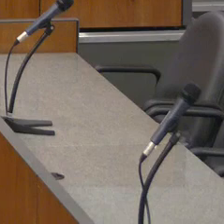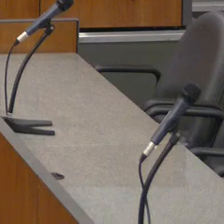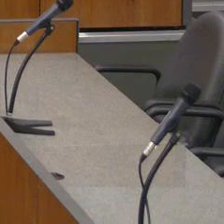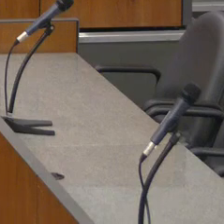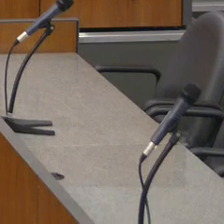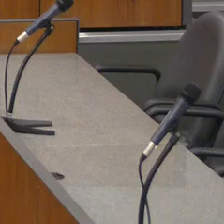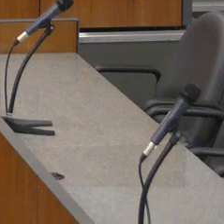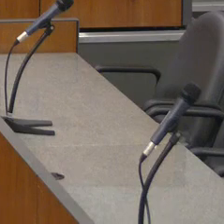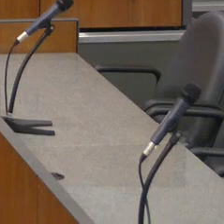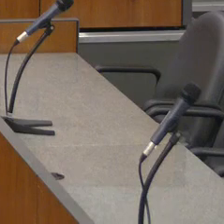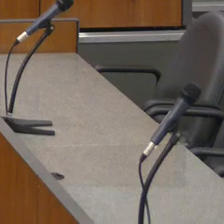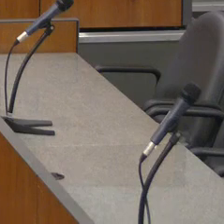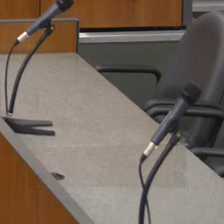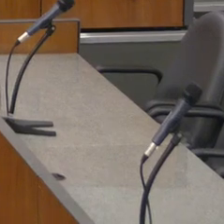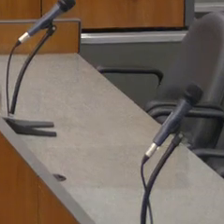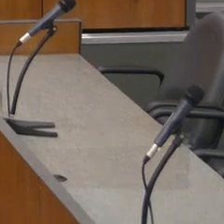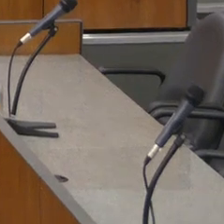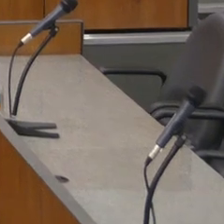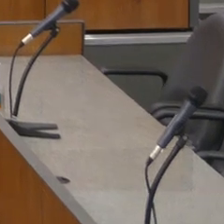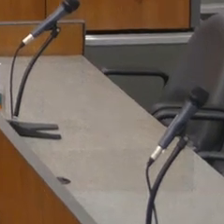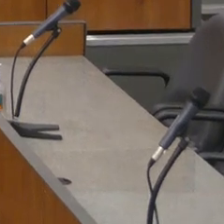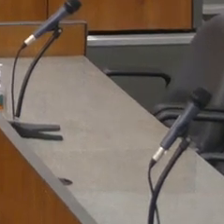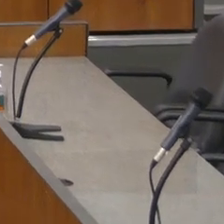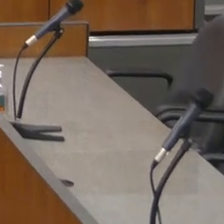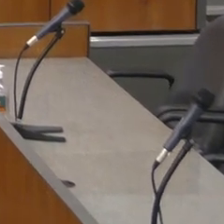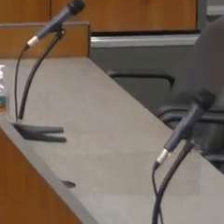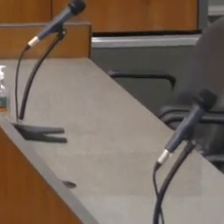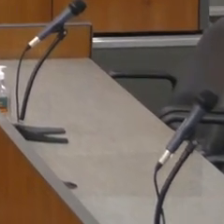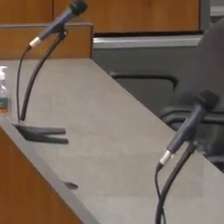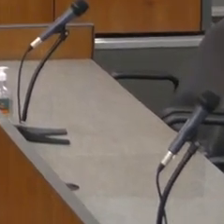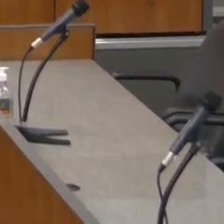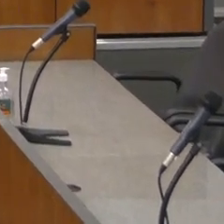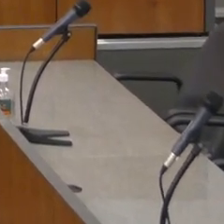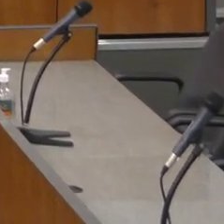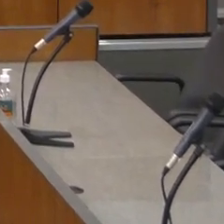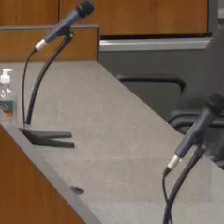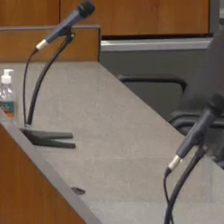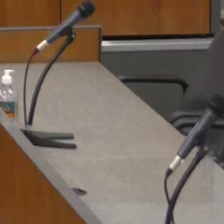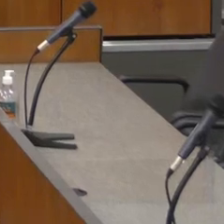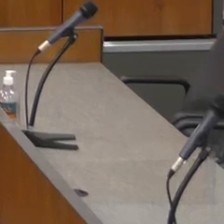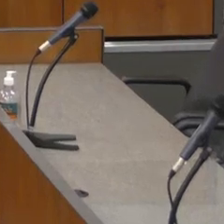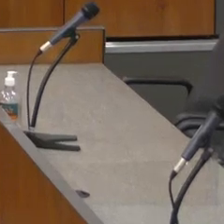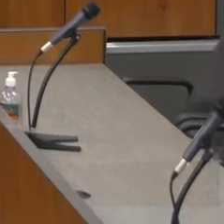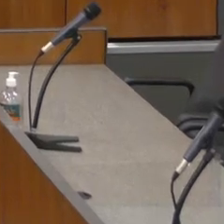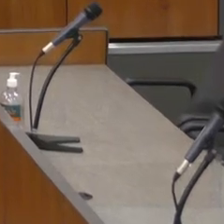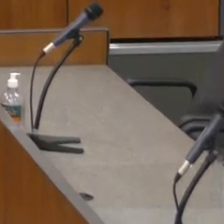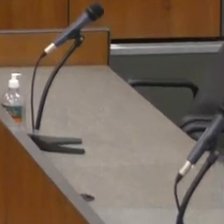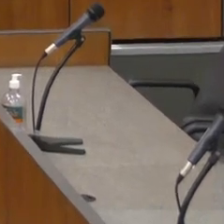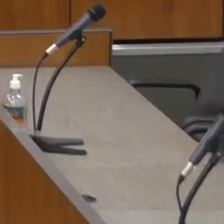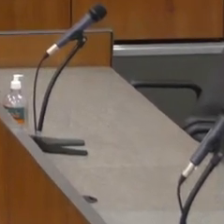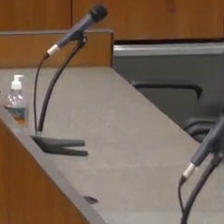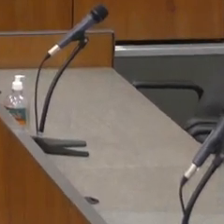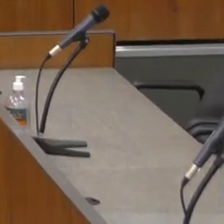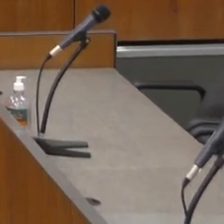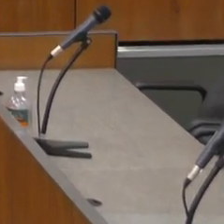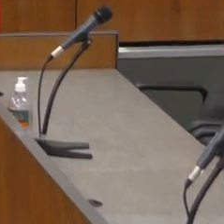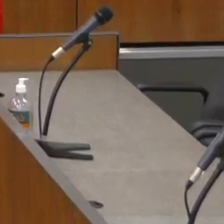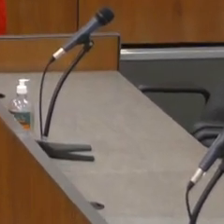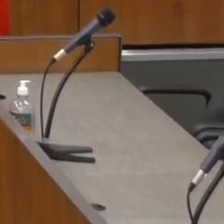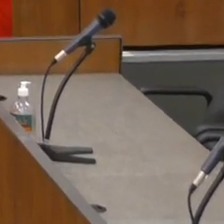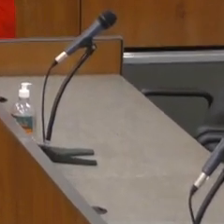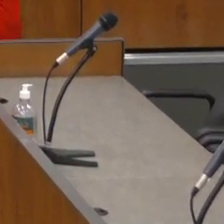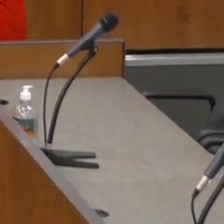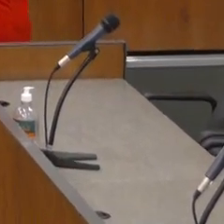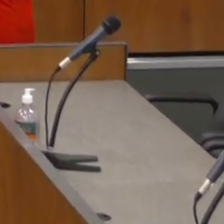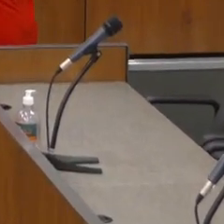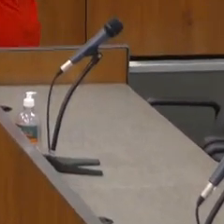e regionalização da segunda sessão Legislativa ordinária da 20ª legislatura presidência solicita que os deputados